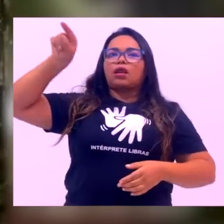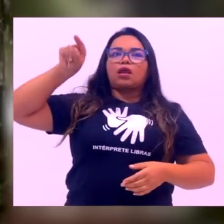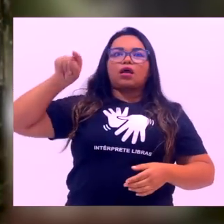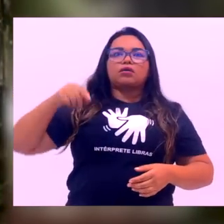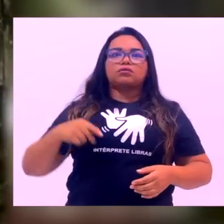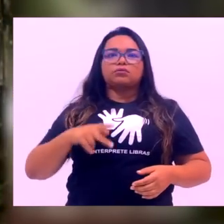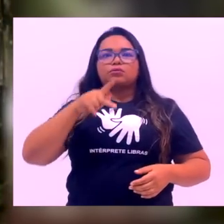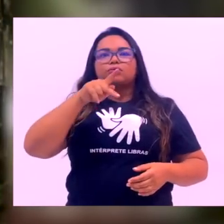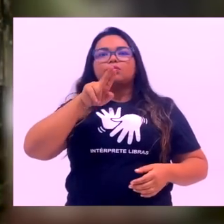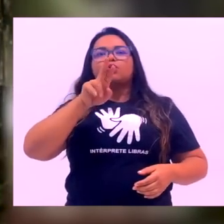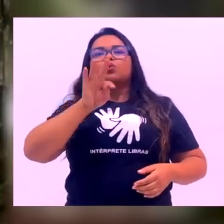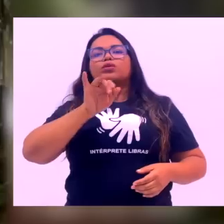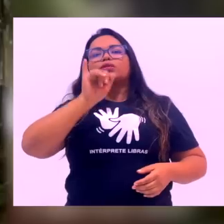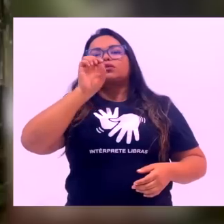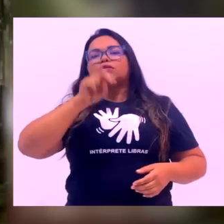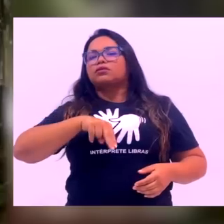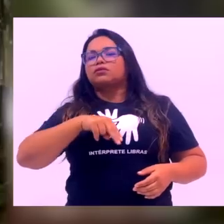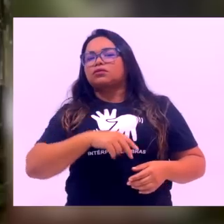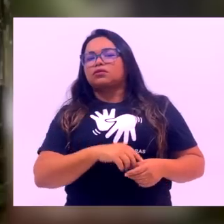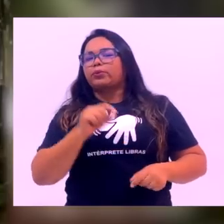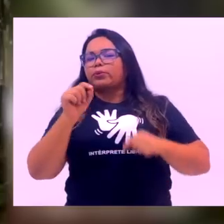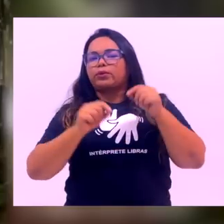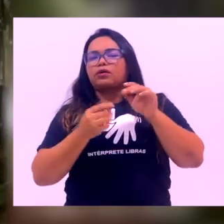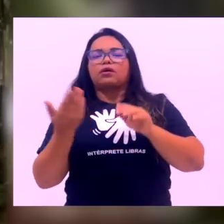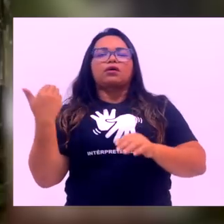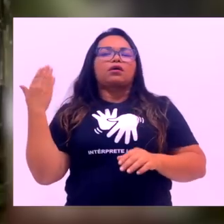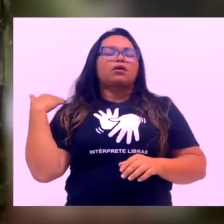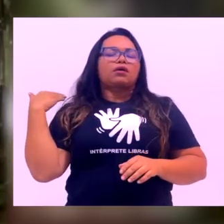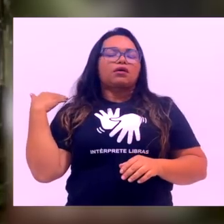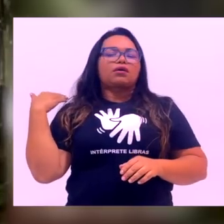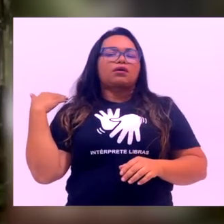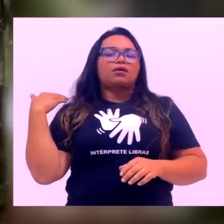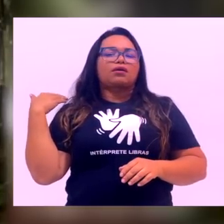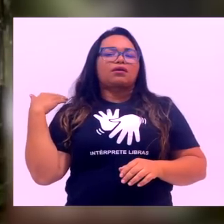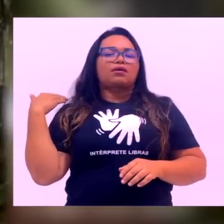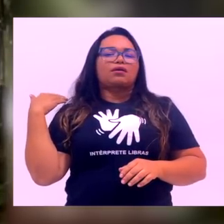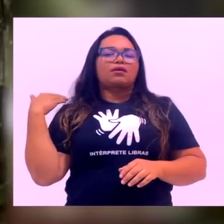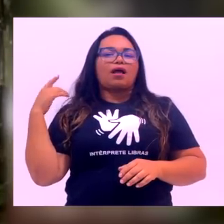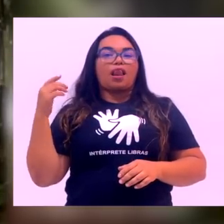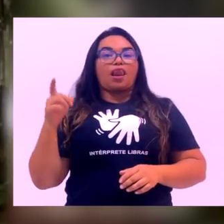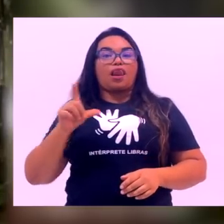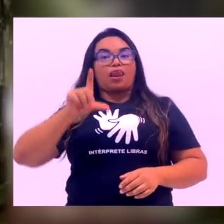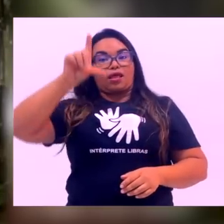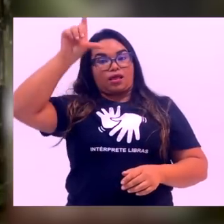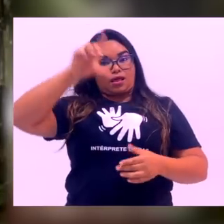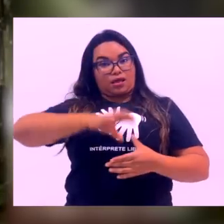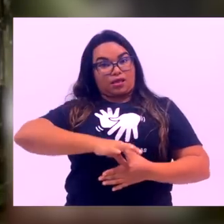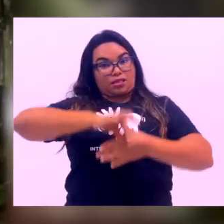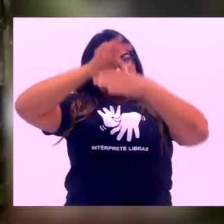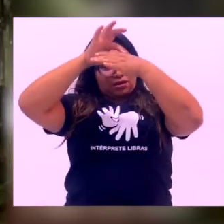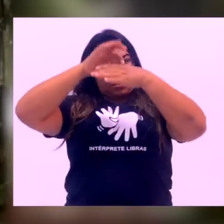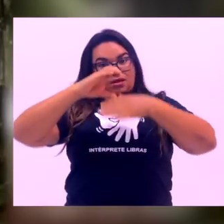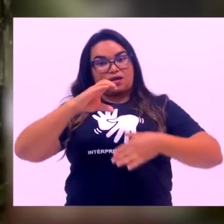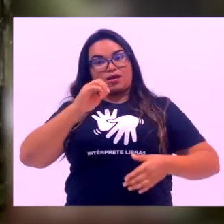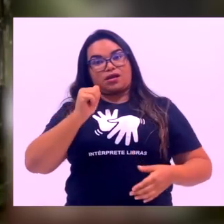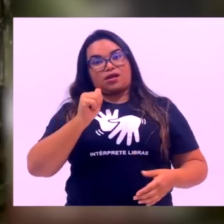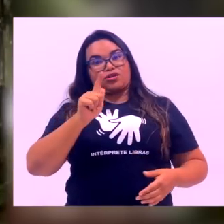cabeça da Rússia hoje? Putin. O que ele era? Ele era o cabeça da